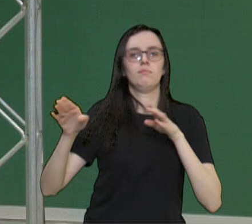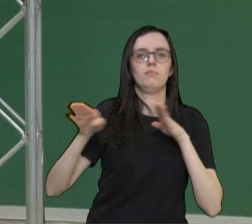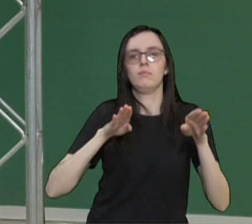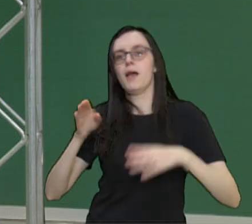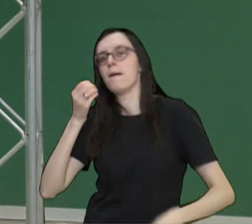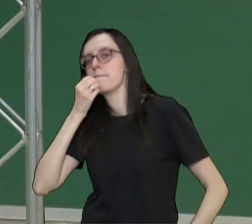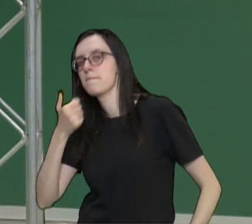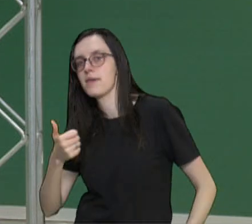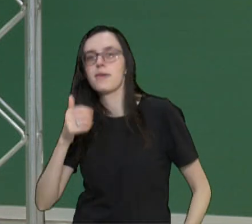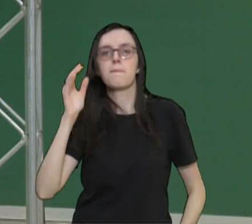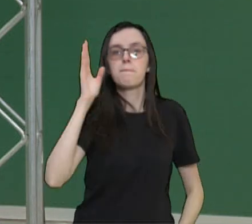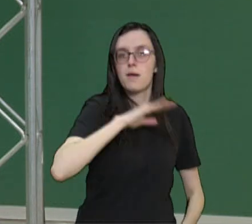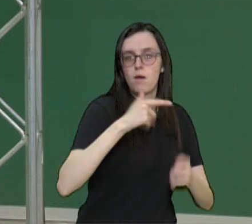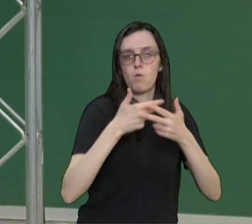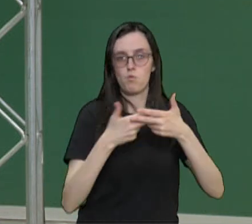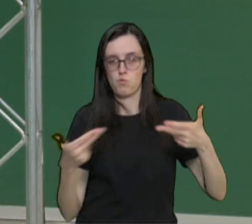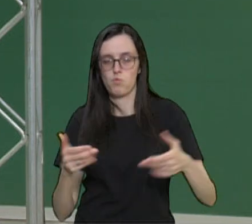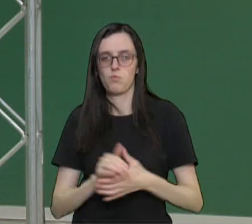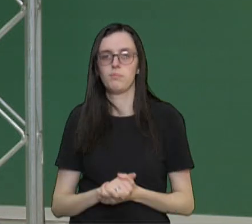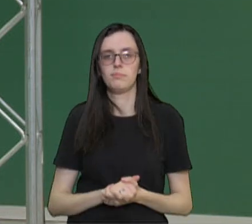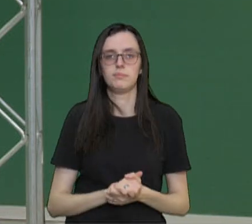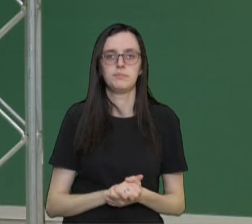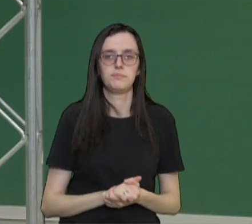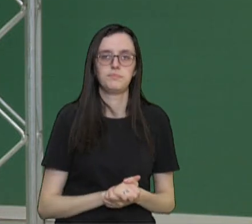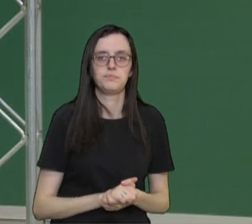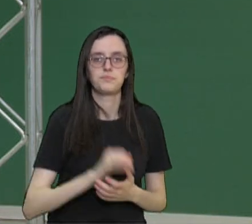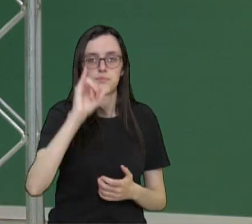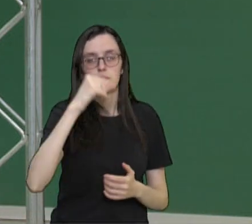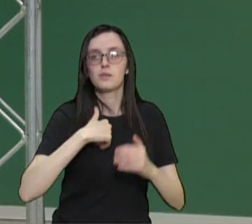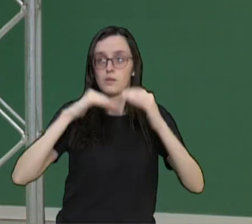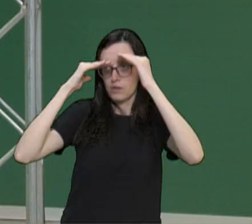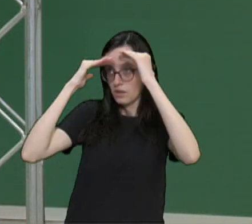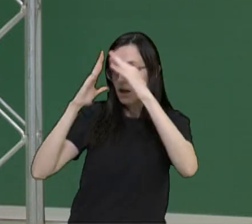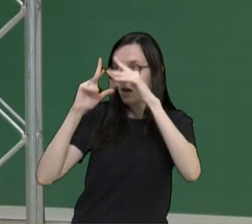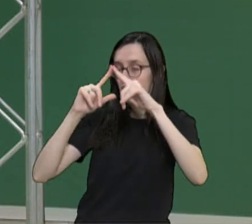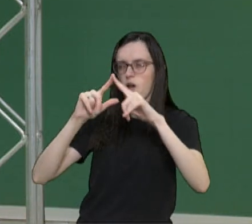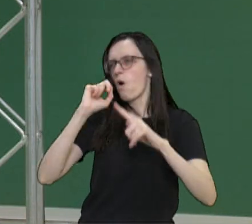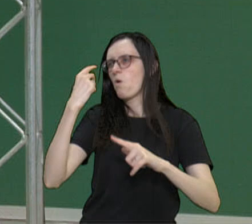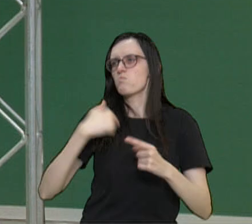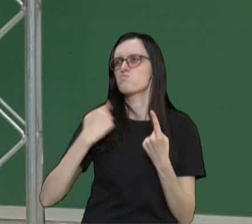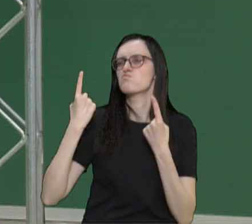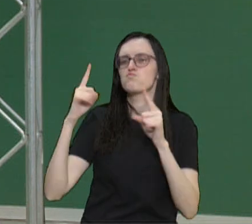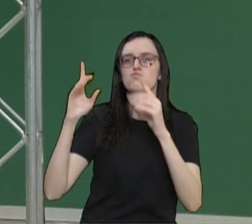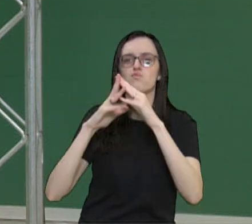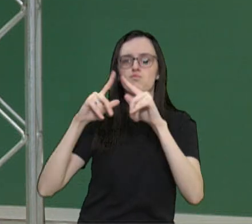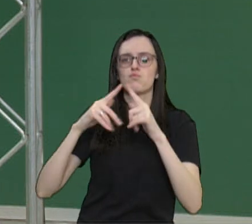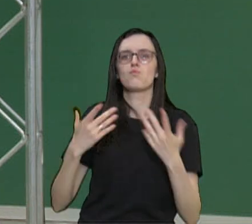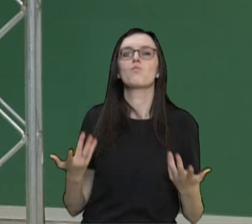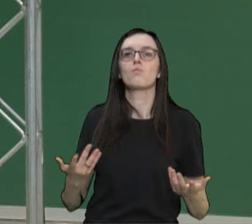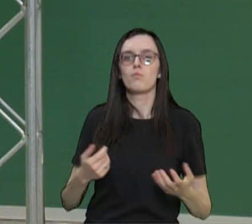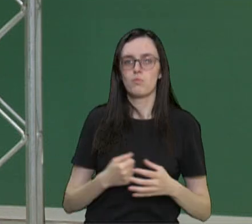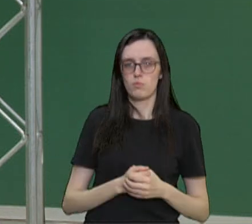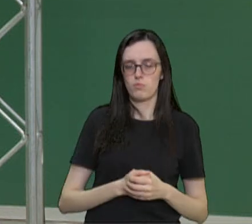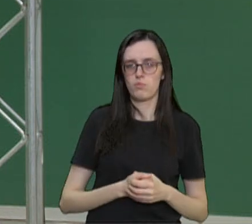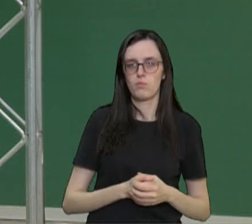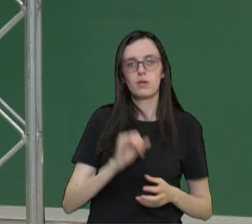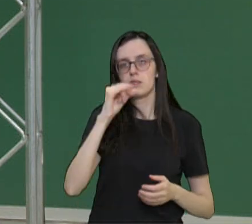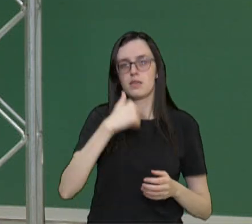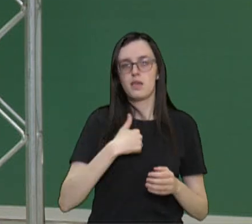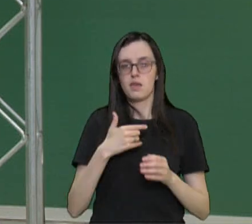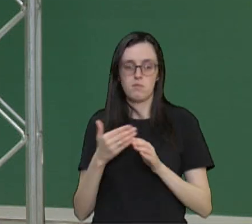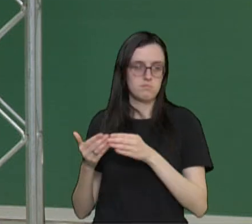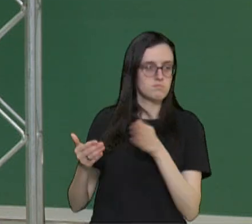mal. Né? Entre se eu obedeço à igreja, se eu não obedeço à igreja, tudo, se eu vou para o lado